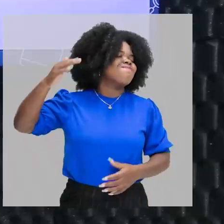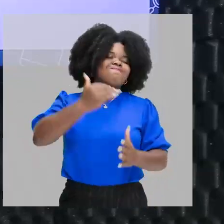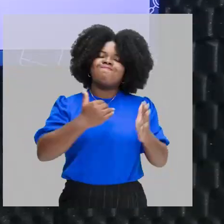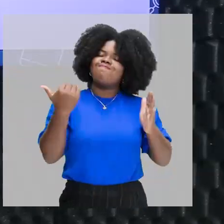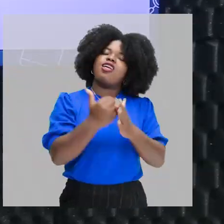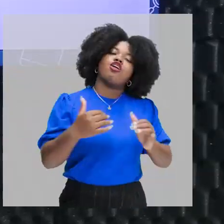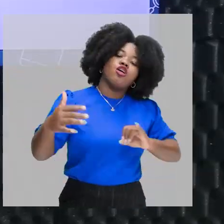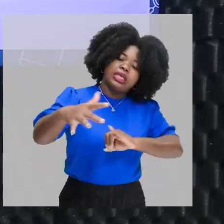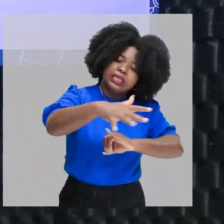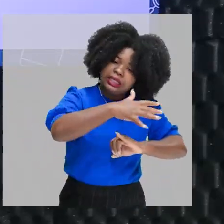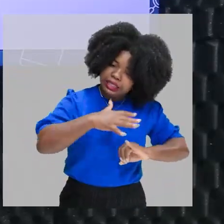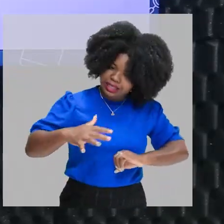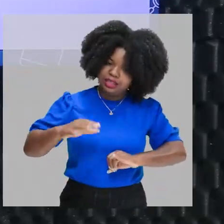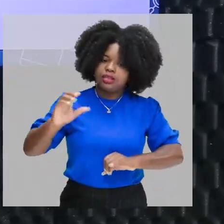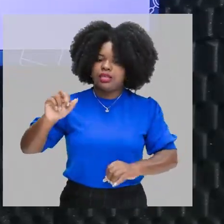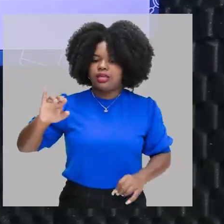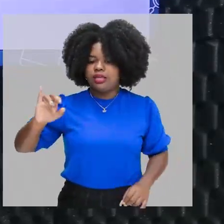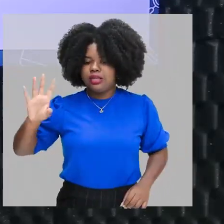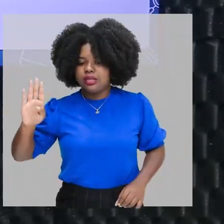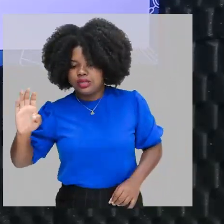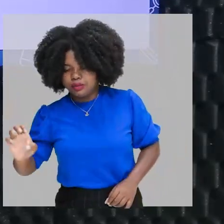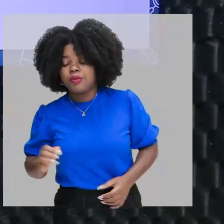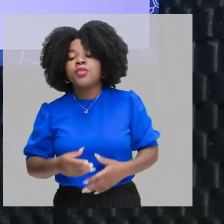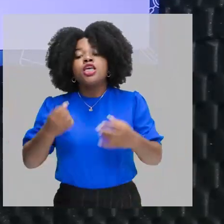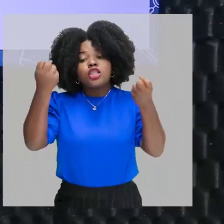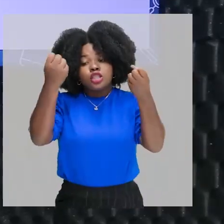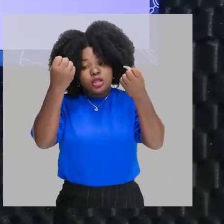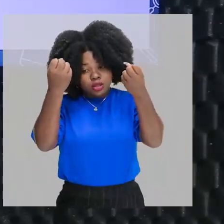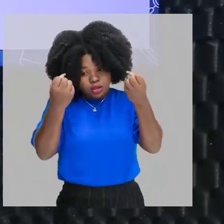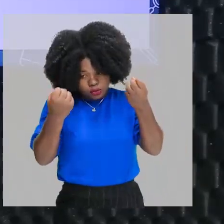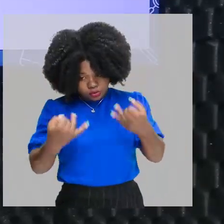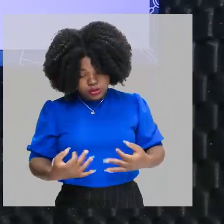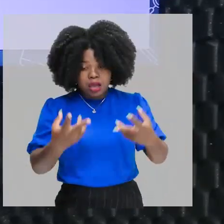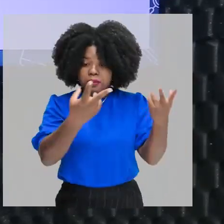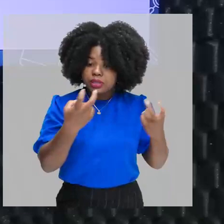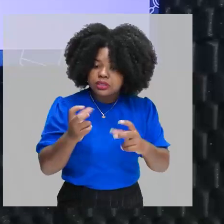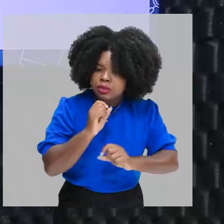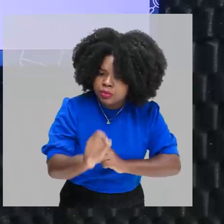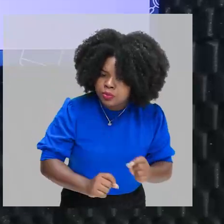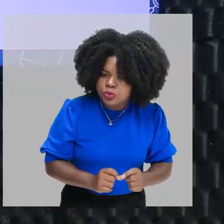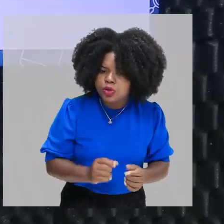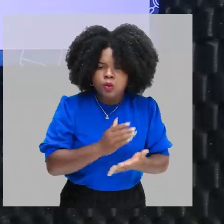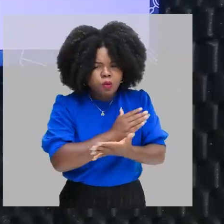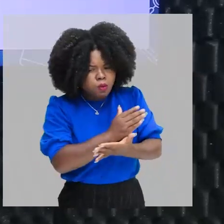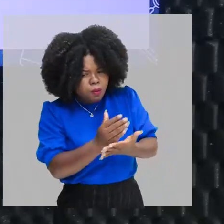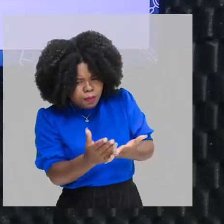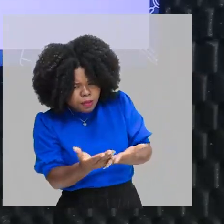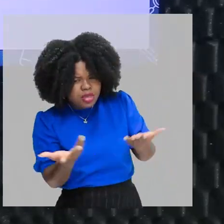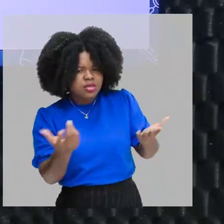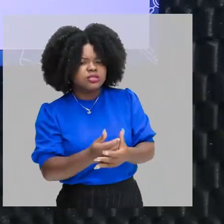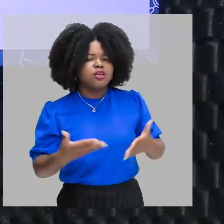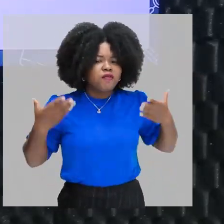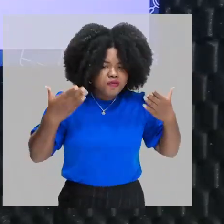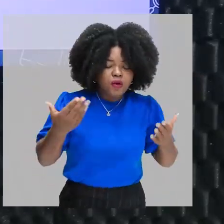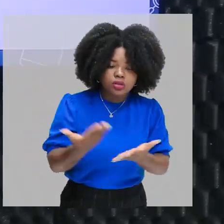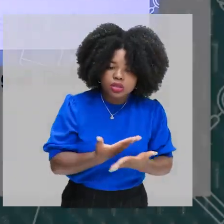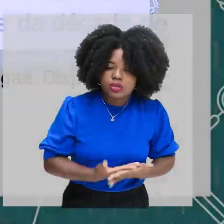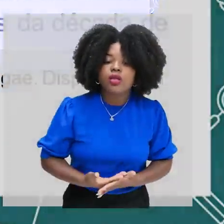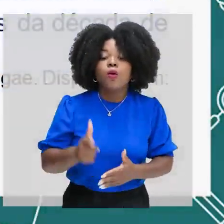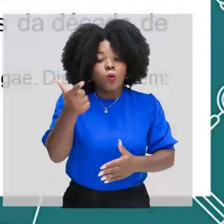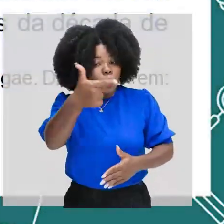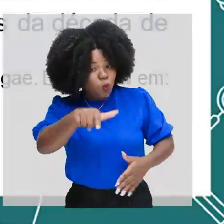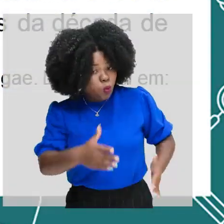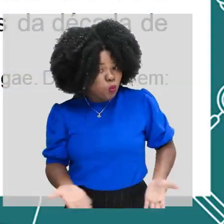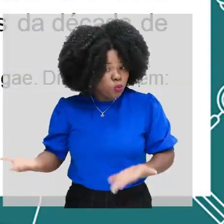parte do texto, você vê uma introdução, falando um pouquinho do estilo musical que está sendo o foco da nossa aula.